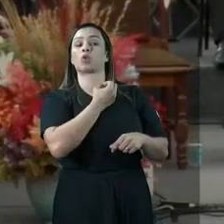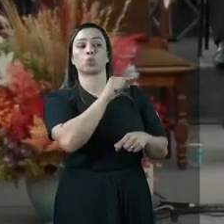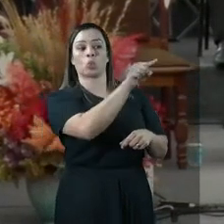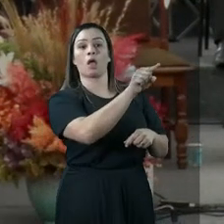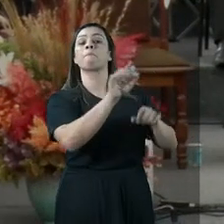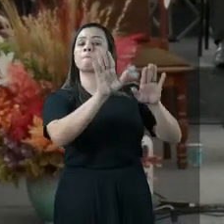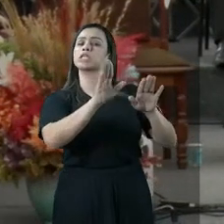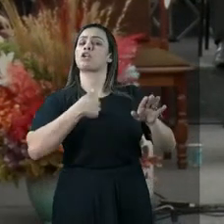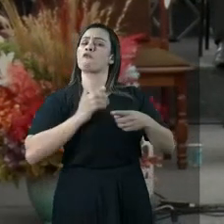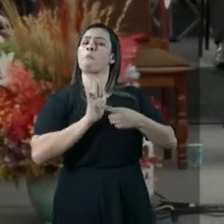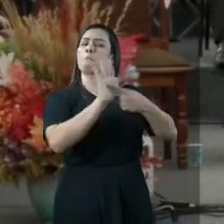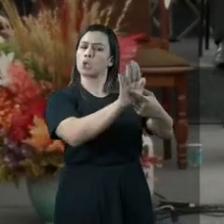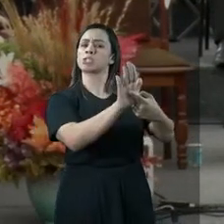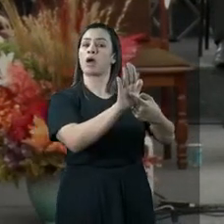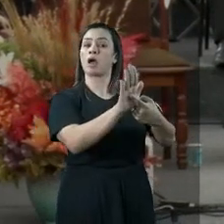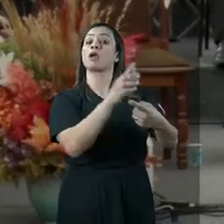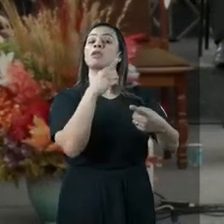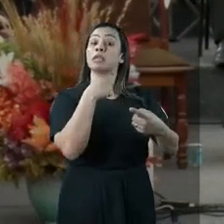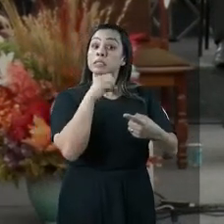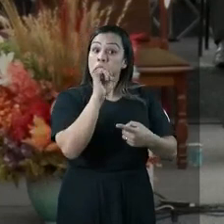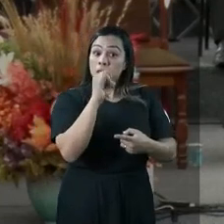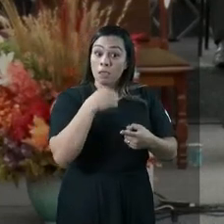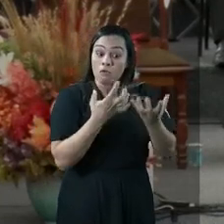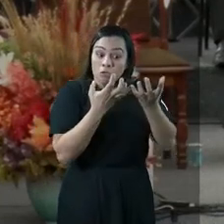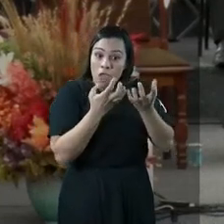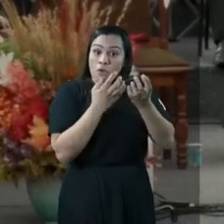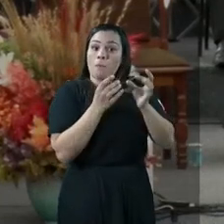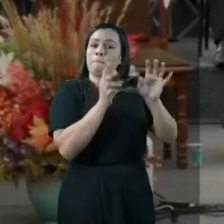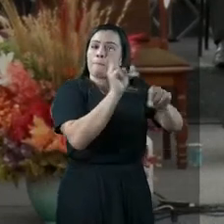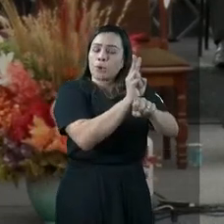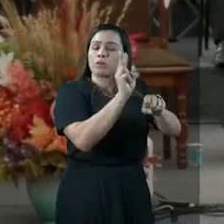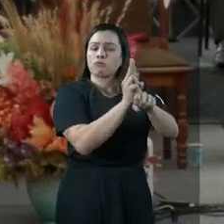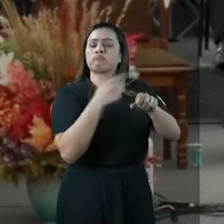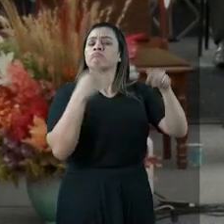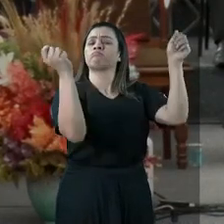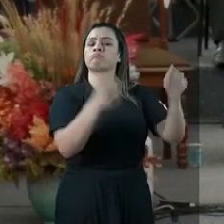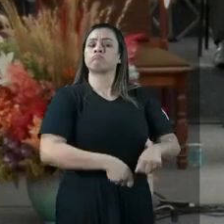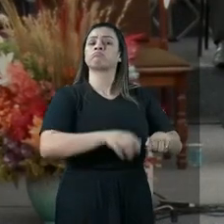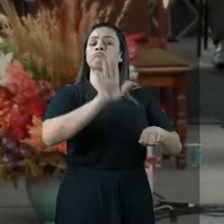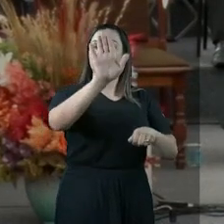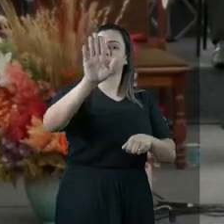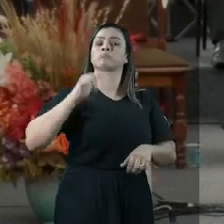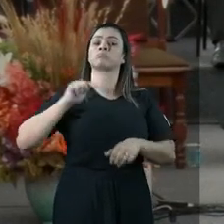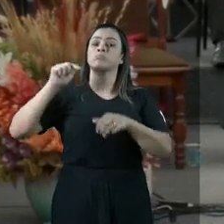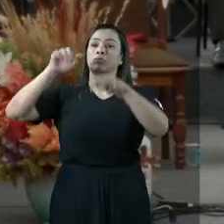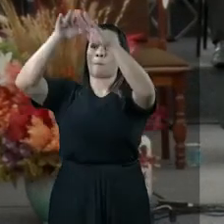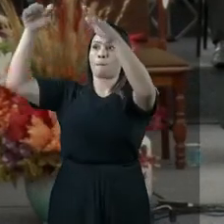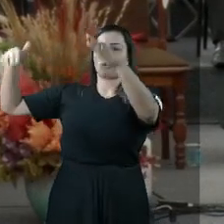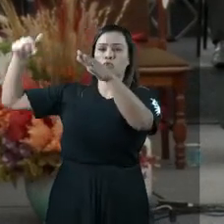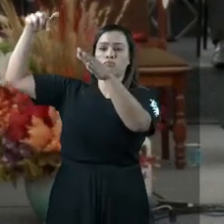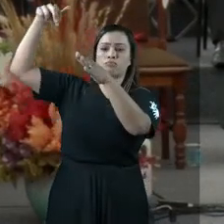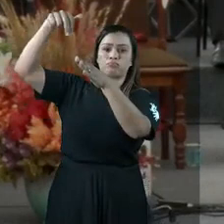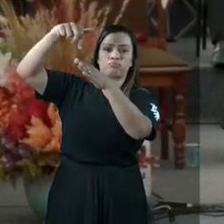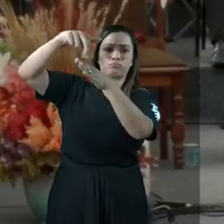Glória, quando quer livrar alguém, desce do monte e entra no mar. Desce do monte e entra